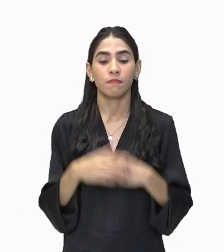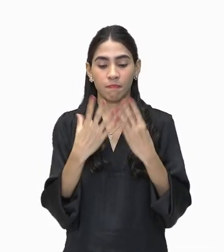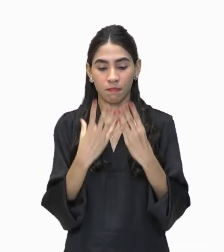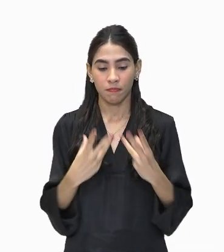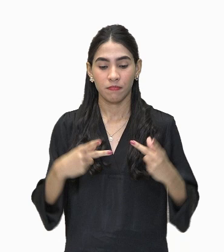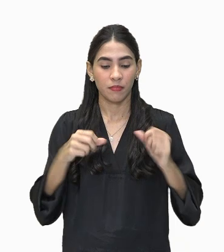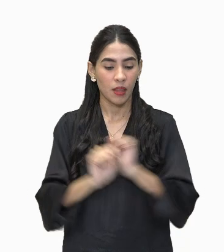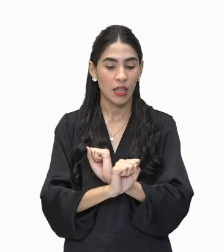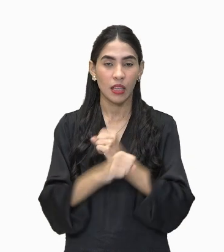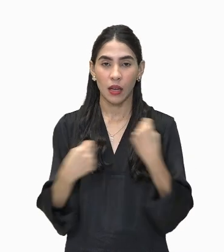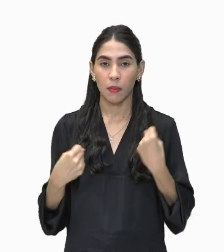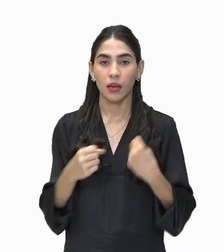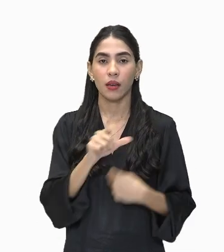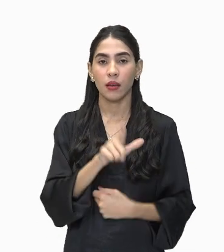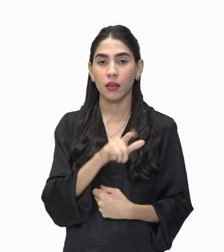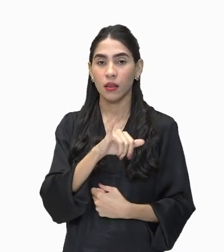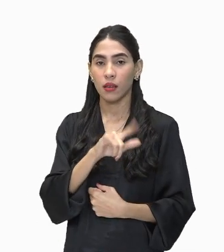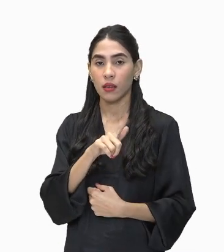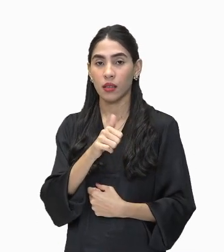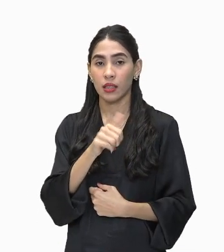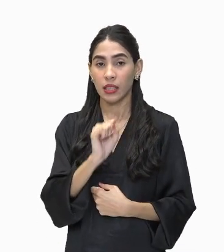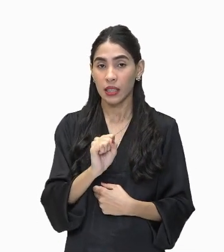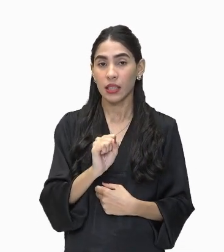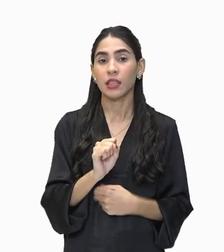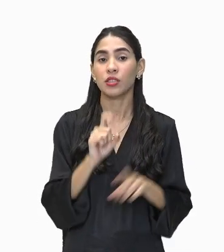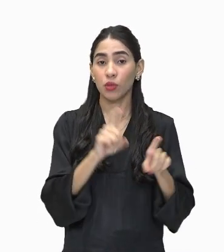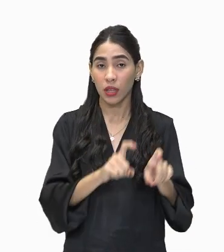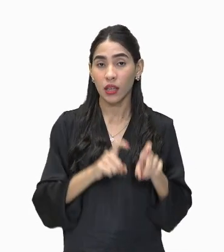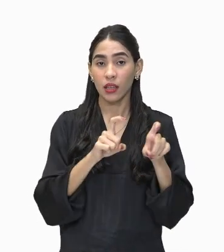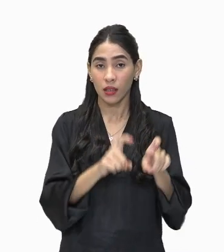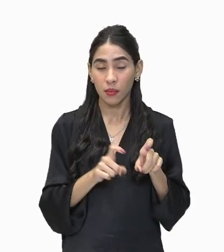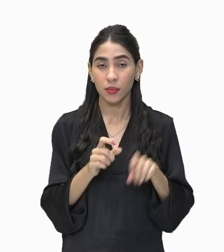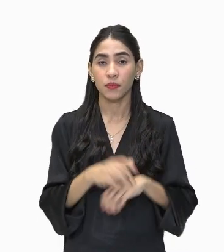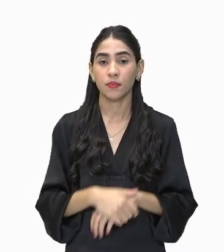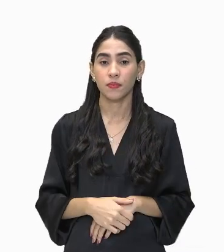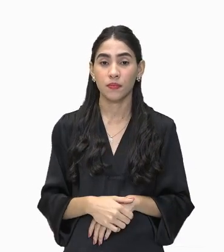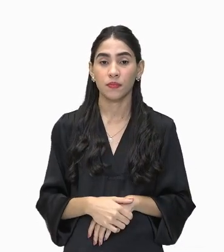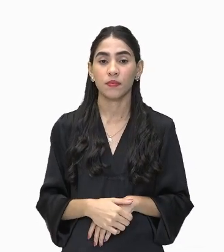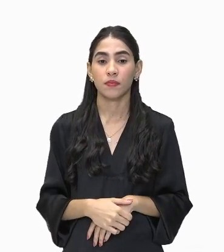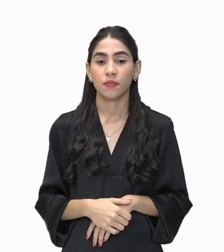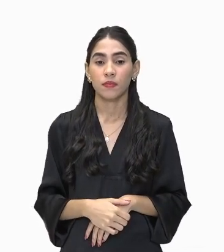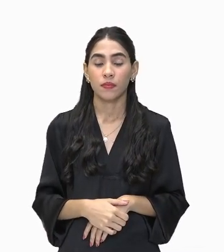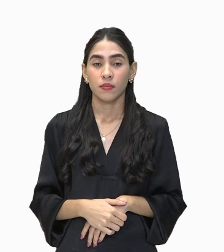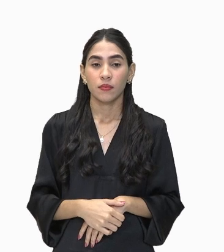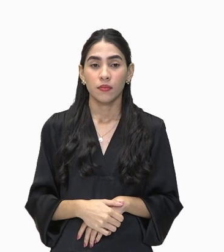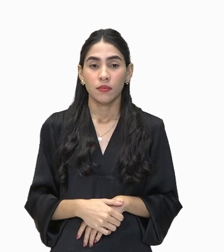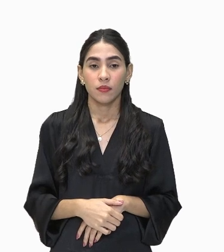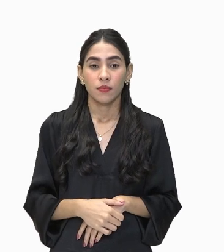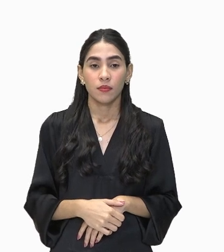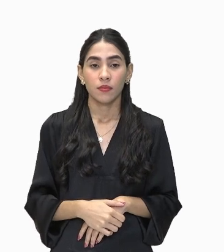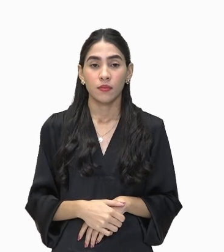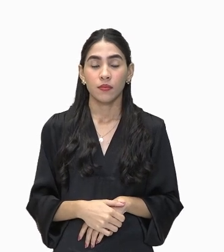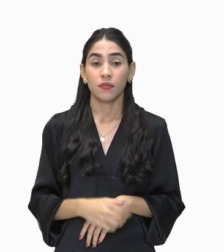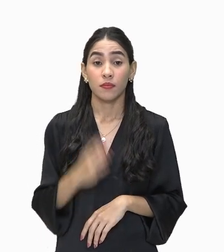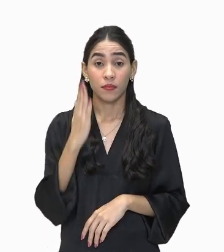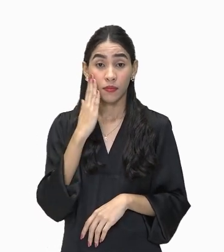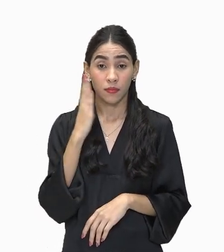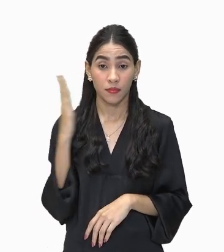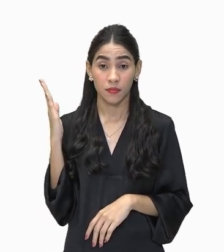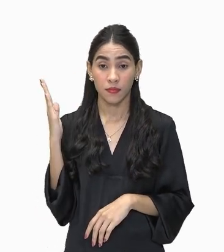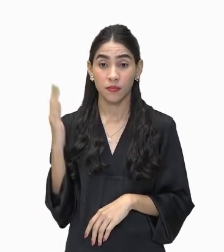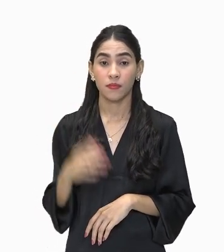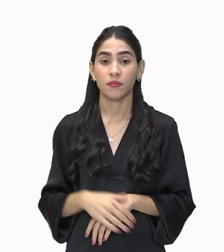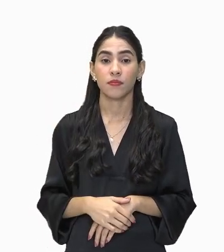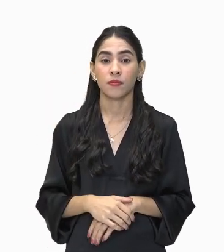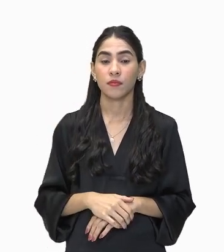derrubar, né, as ligas camponesas, certo? Vamos ver então isso aí? Vejam lá. Então, o